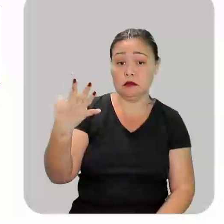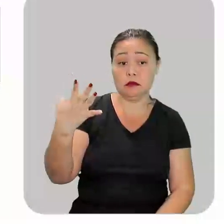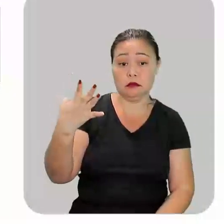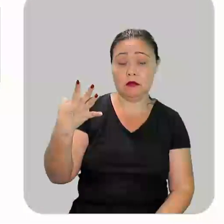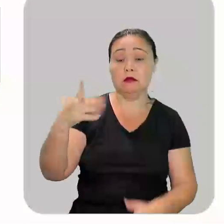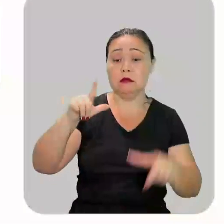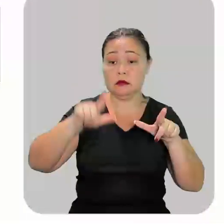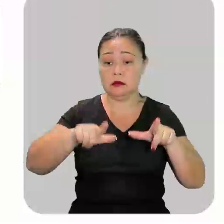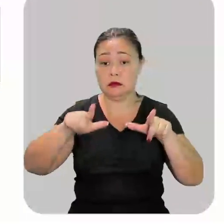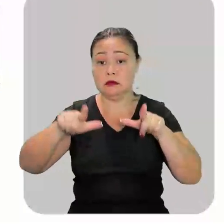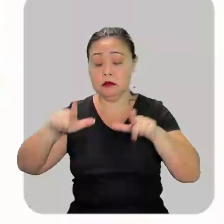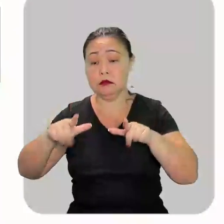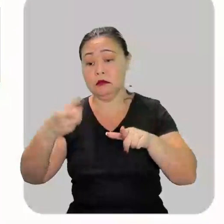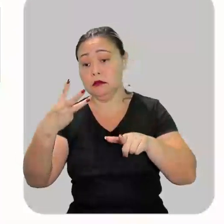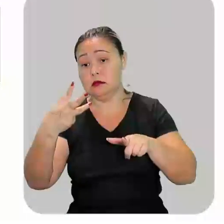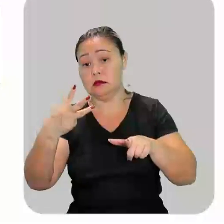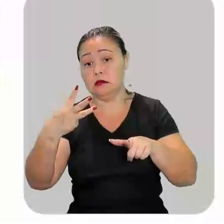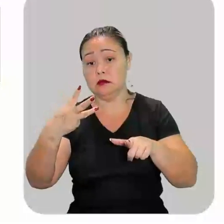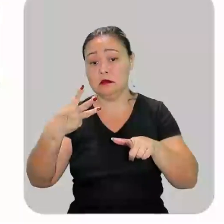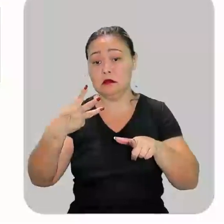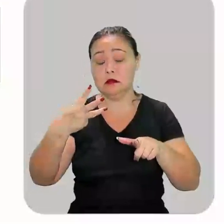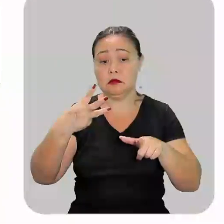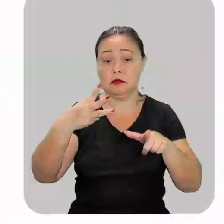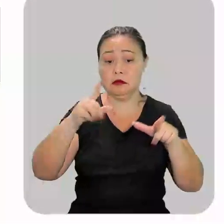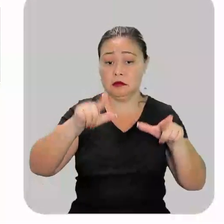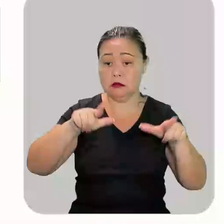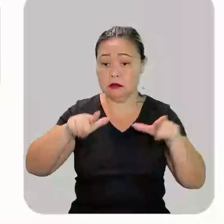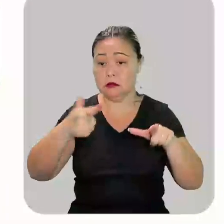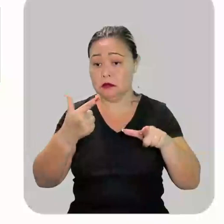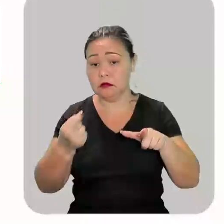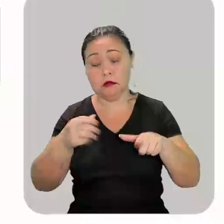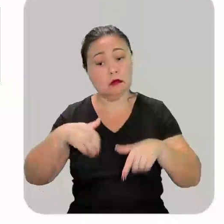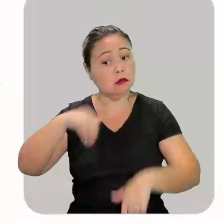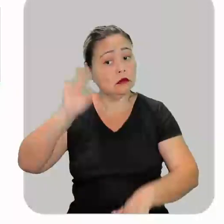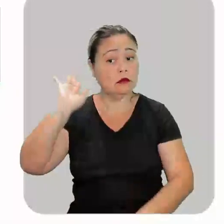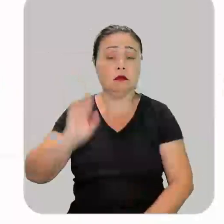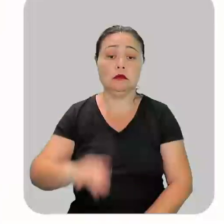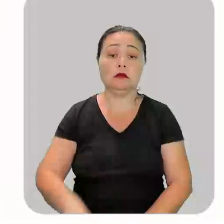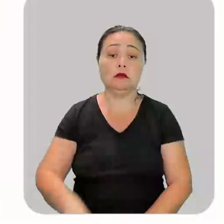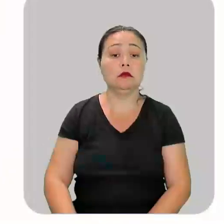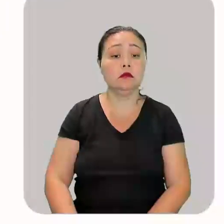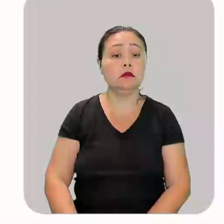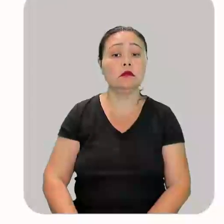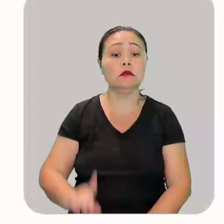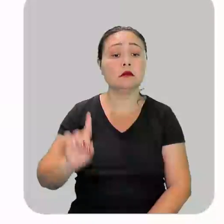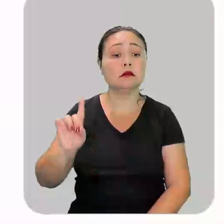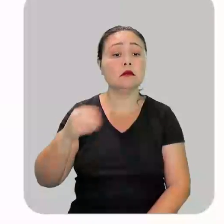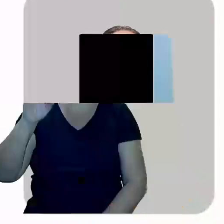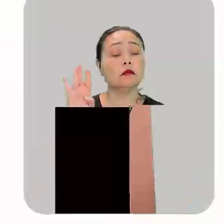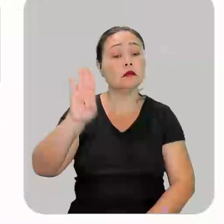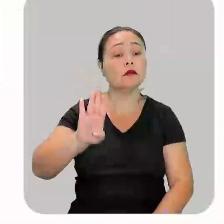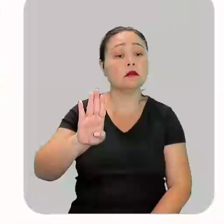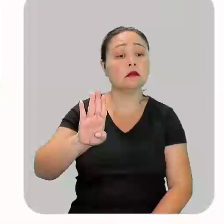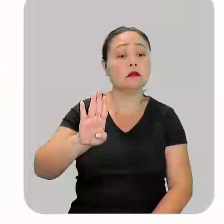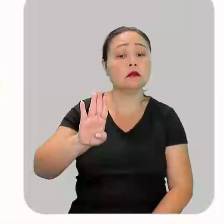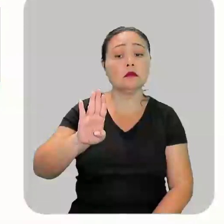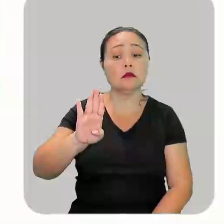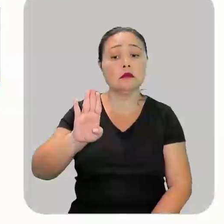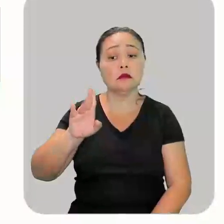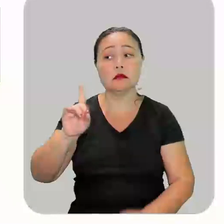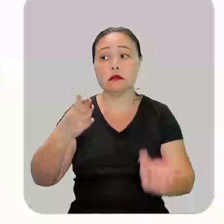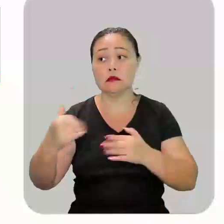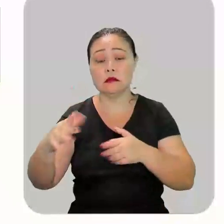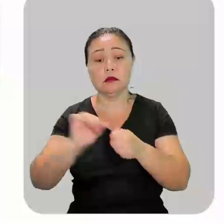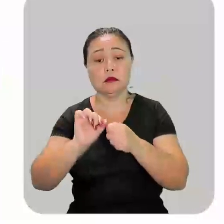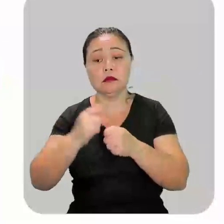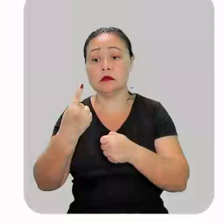não é? Unidades. Isso. Aí vai dar 20 peças. Passou, né? Passou, estragou. Letra B, uma caixa do tipo A, ou